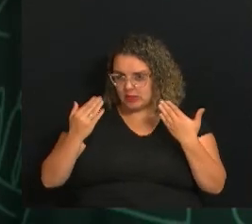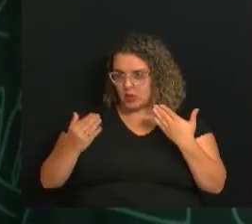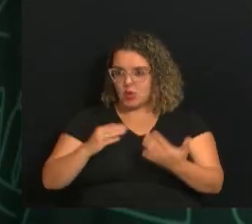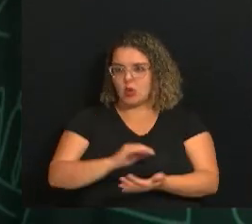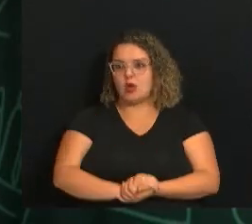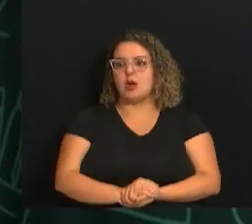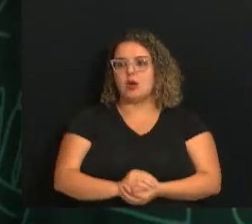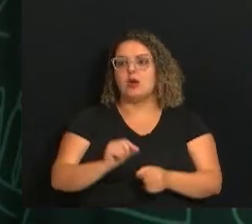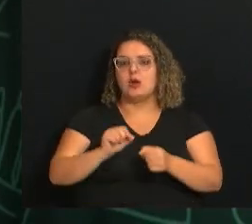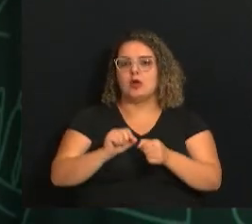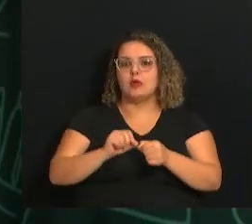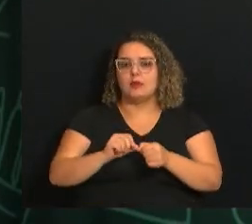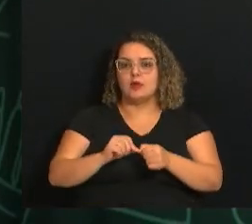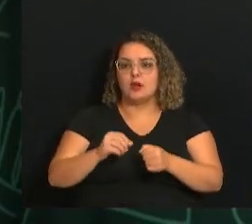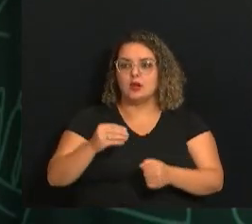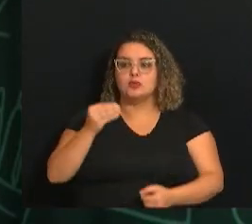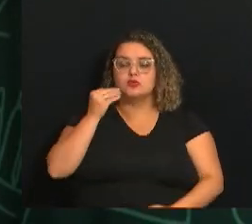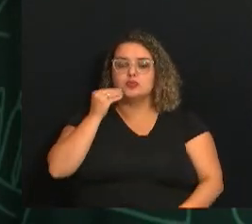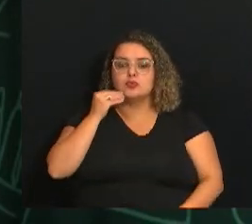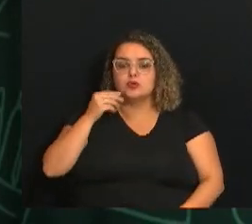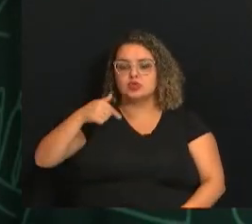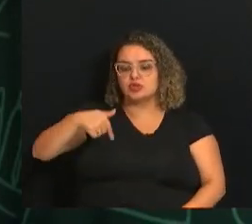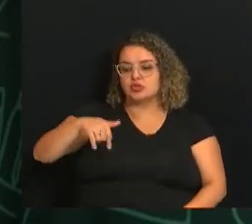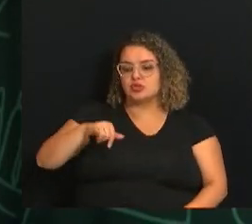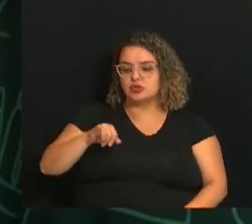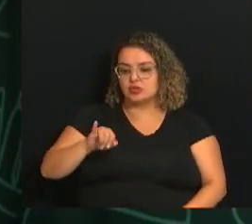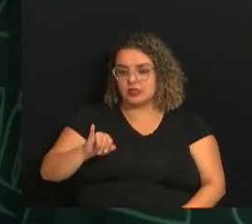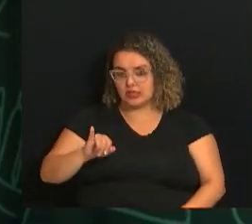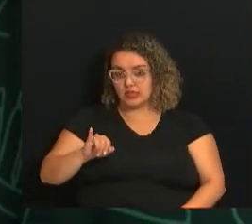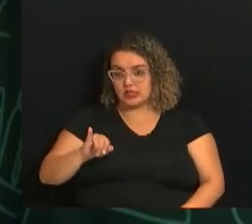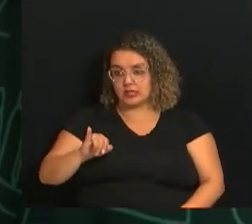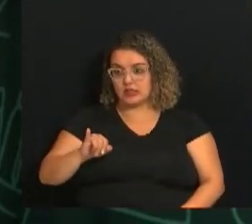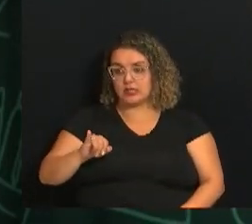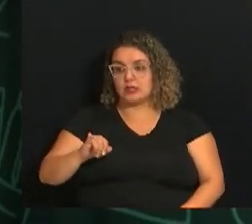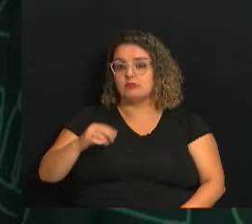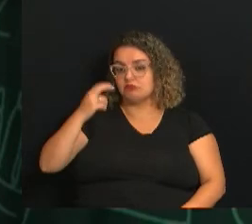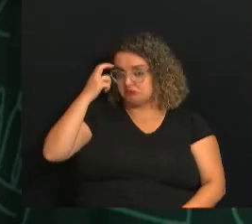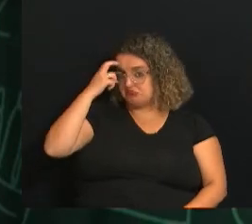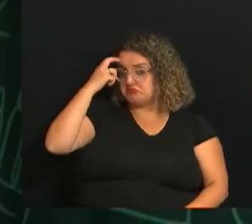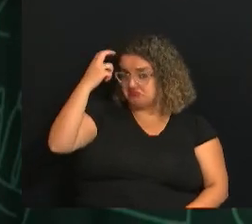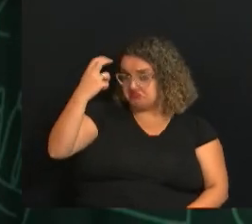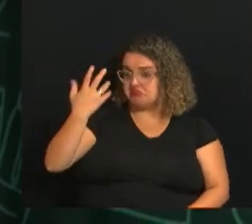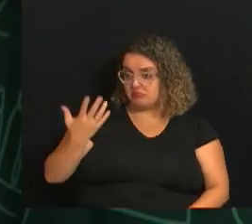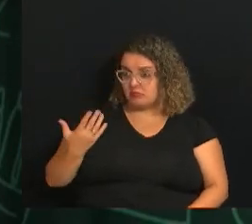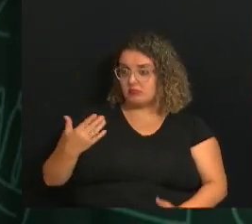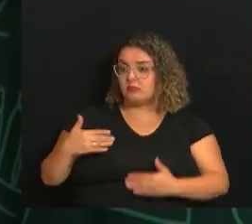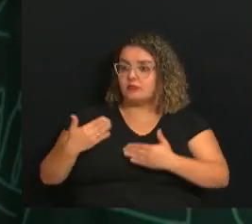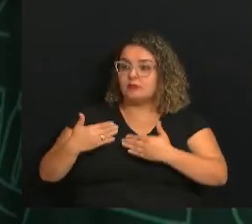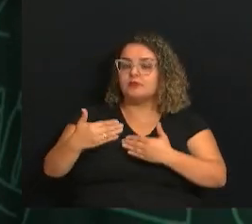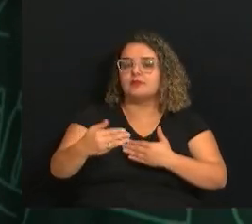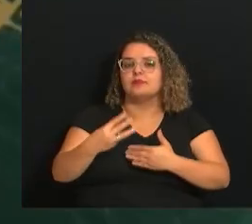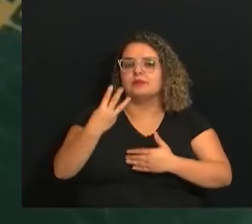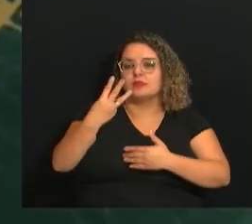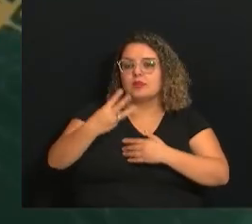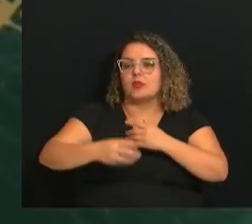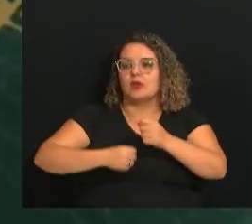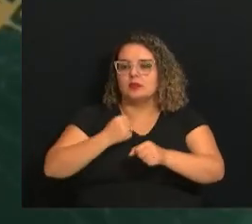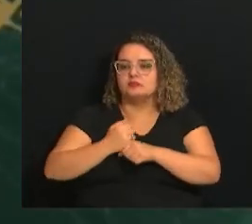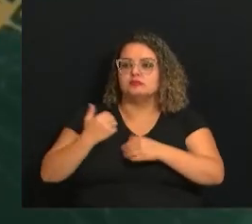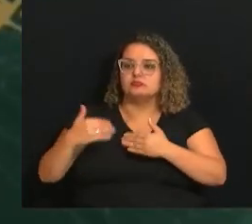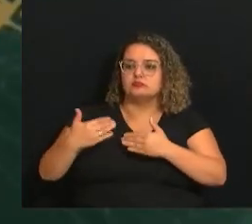de QI e constatou, né, que ele era superdotado. Aí ele avançou 3 anos de série na escola.